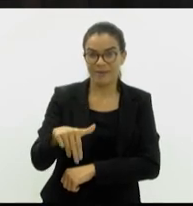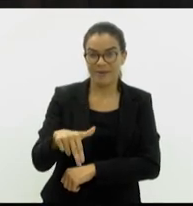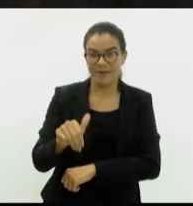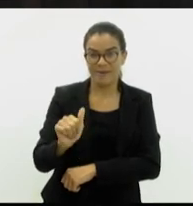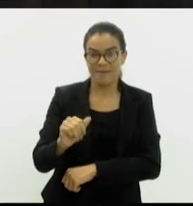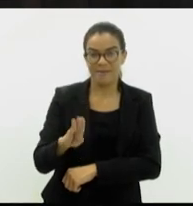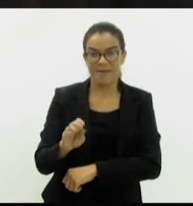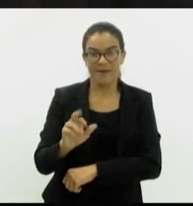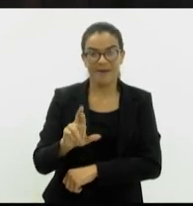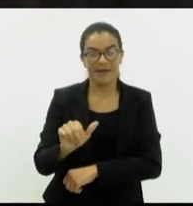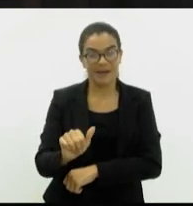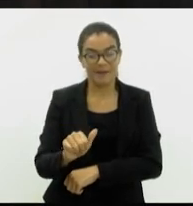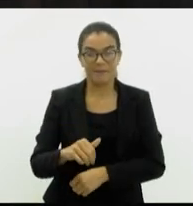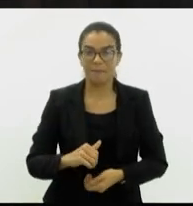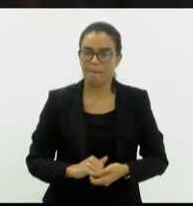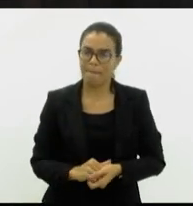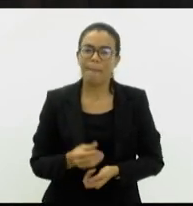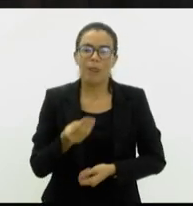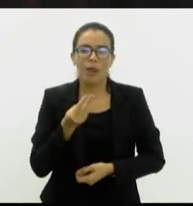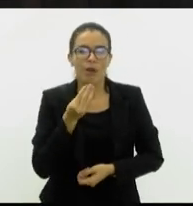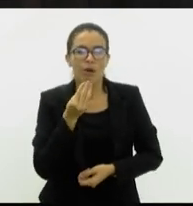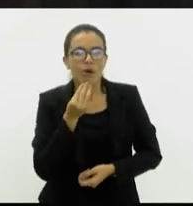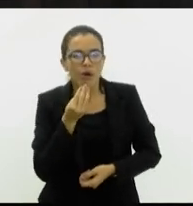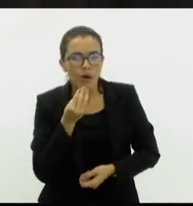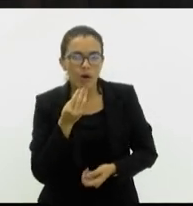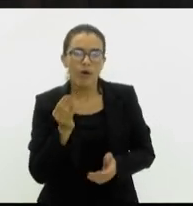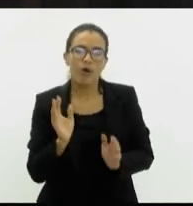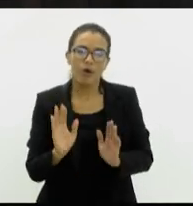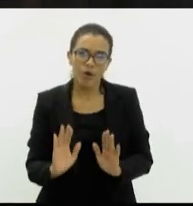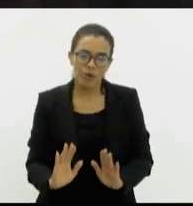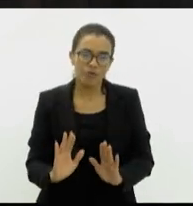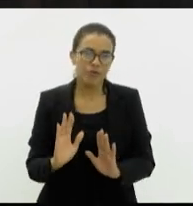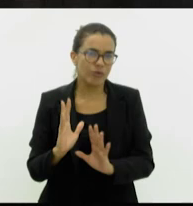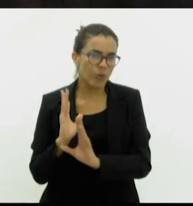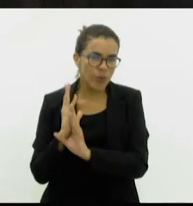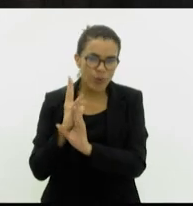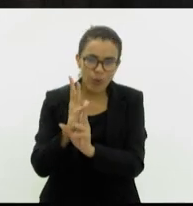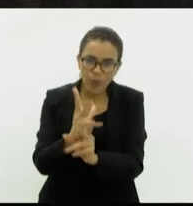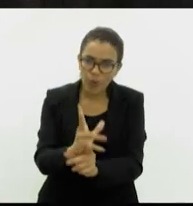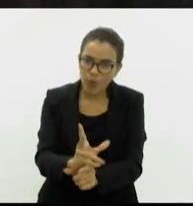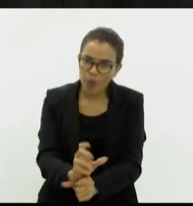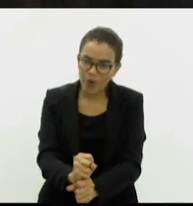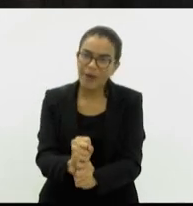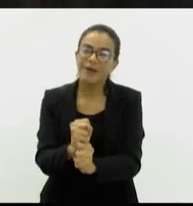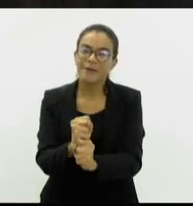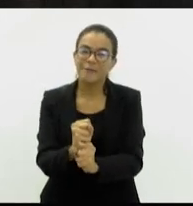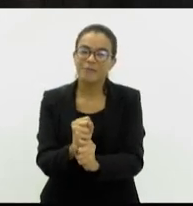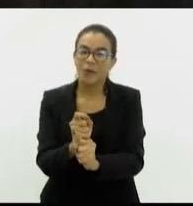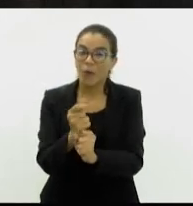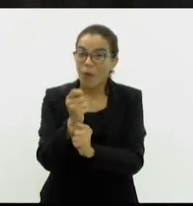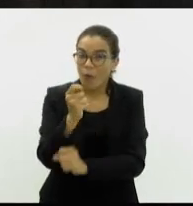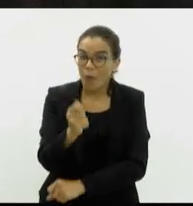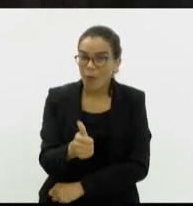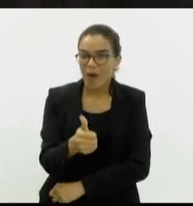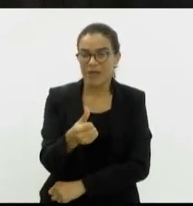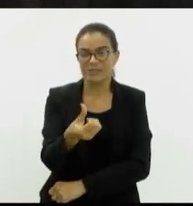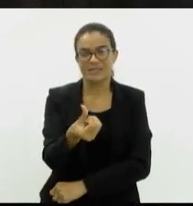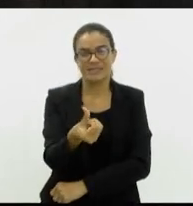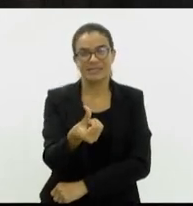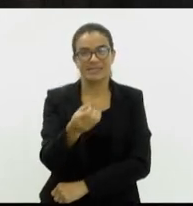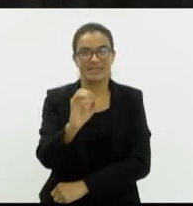Guanabara e evidentemente lá se vão Quase 60